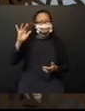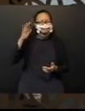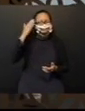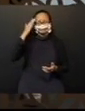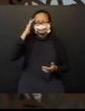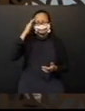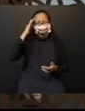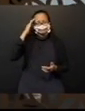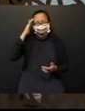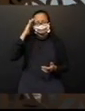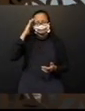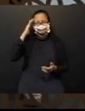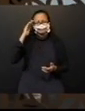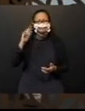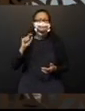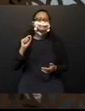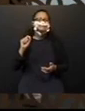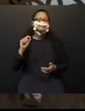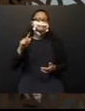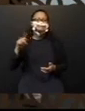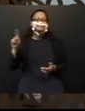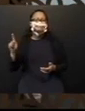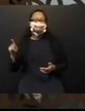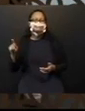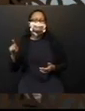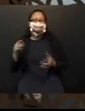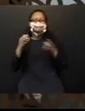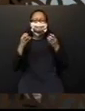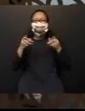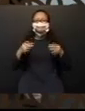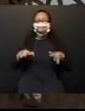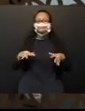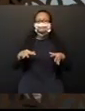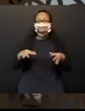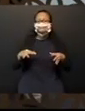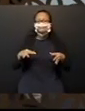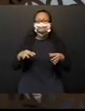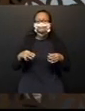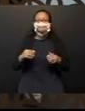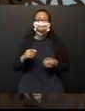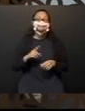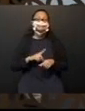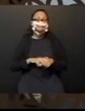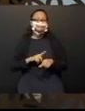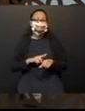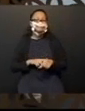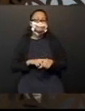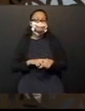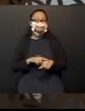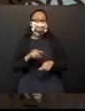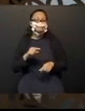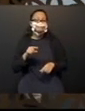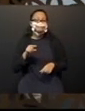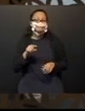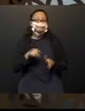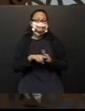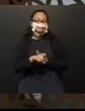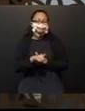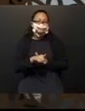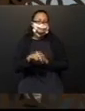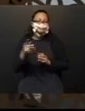ou o que a professora quis dizer com aquilo. E na hora que você for tirar dúvida com o seu professor, às vezes